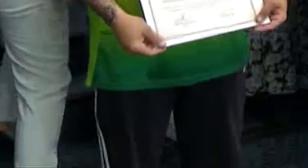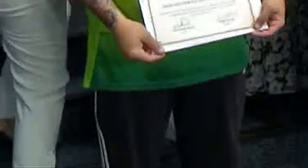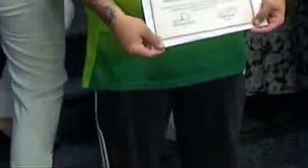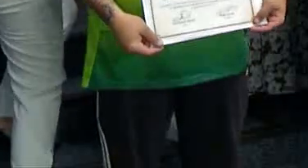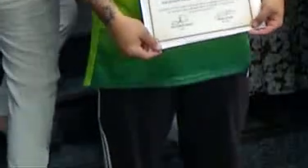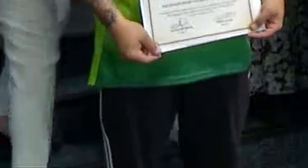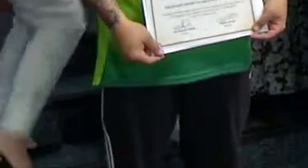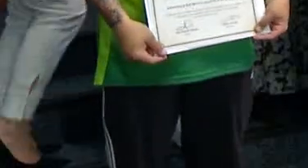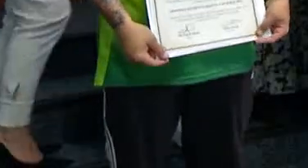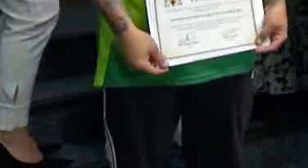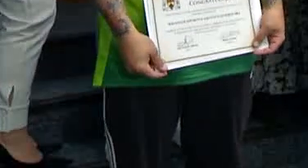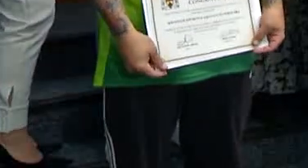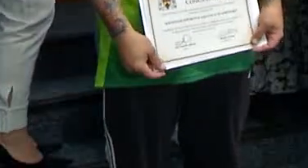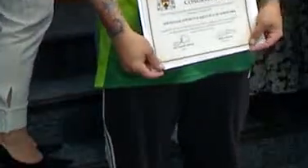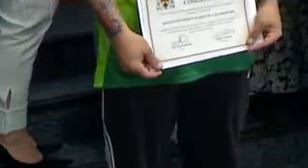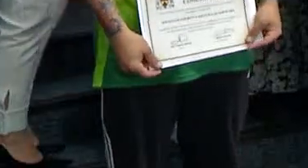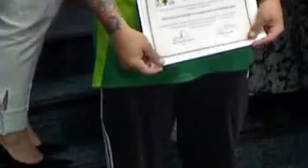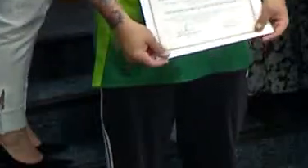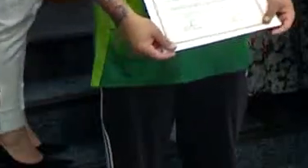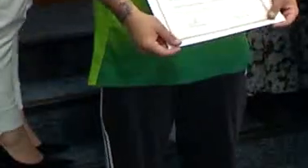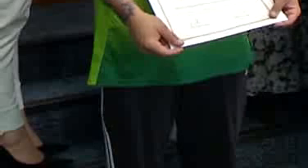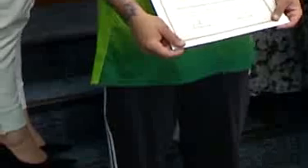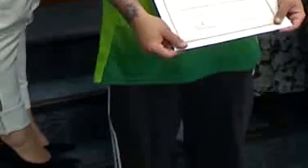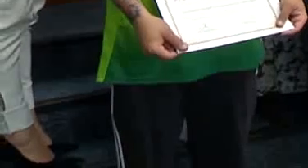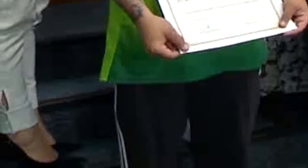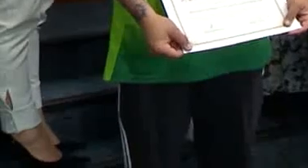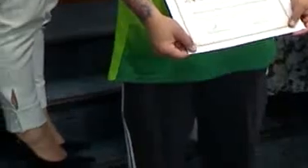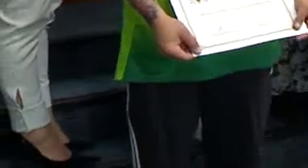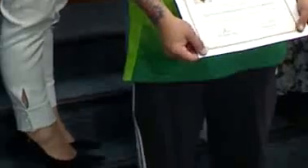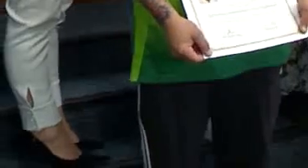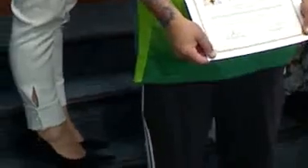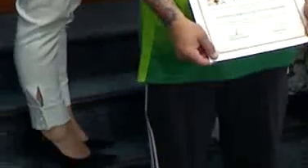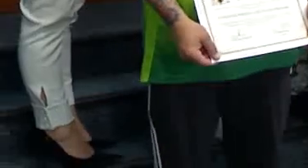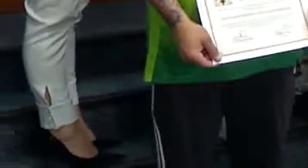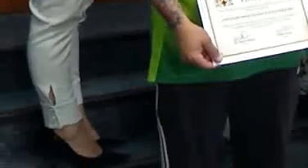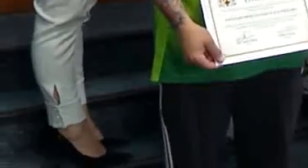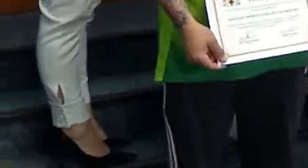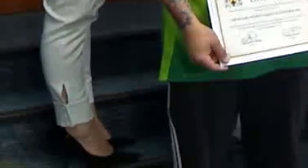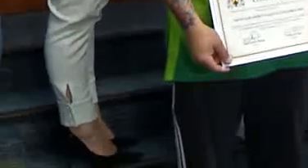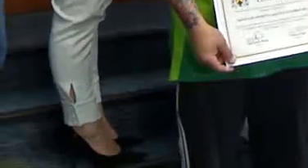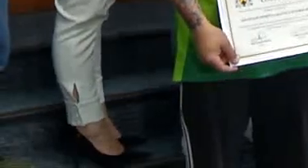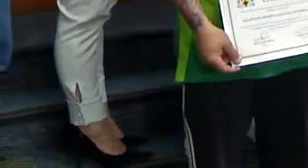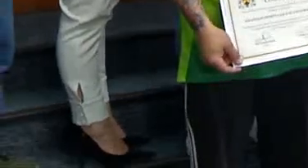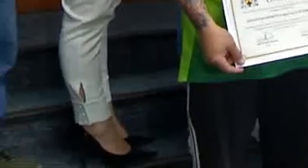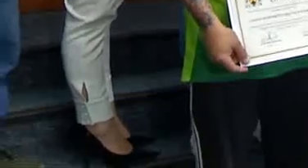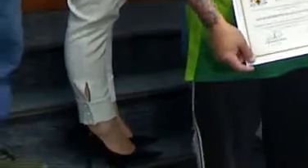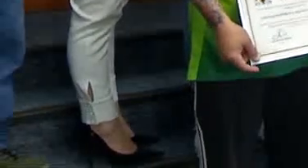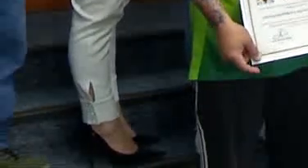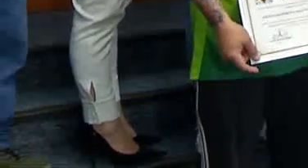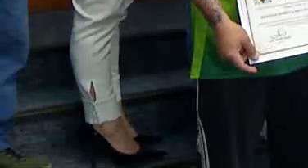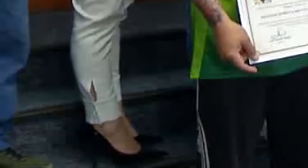para esta situação da certificação pelo selo social